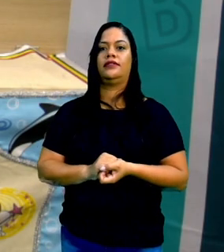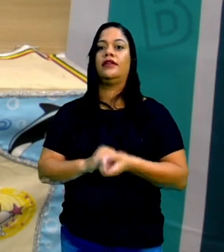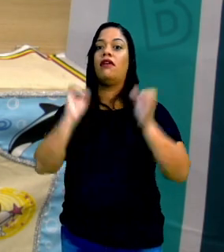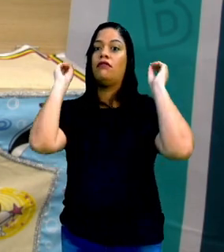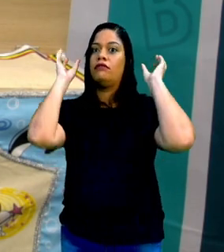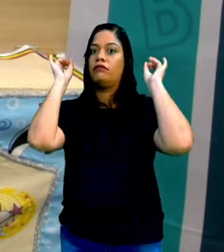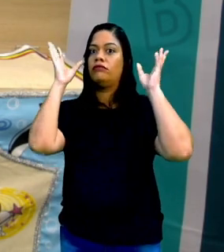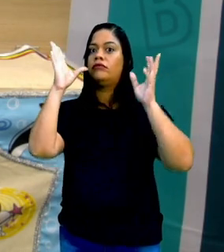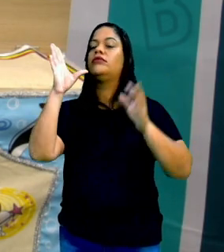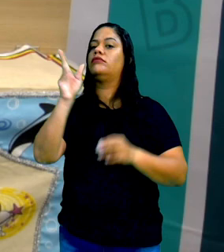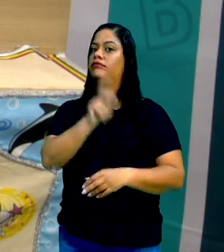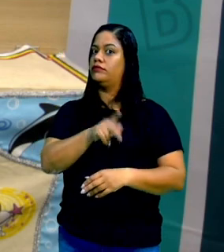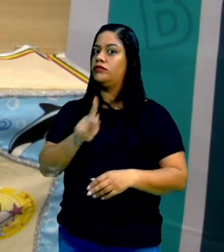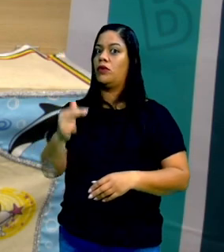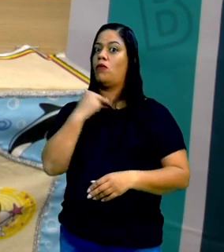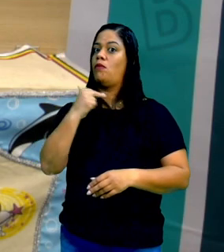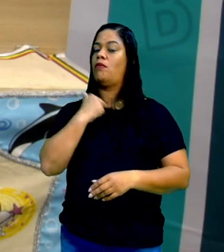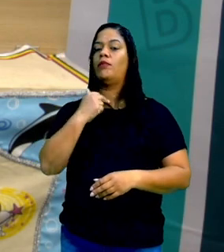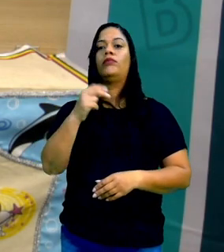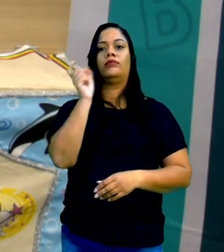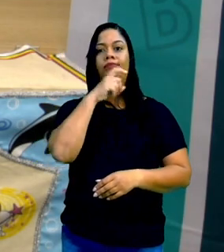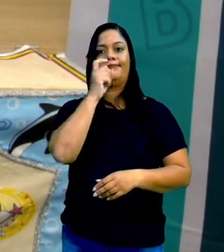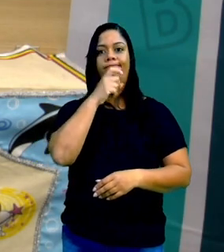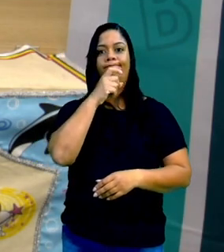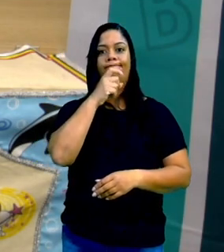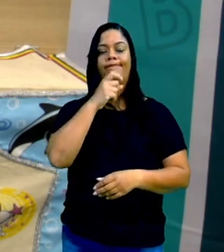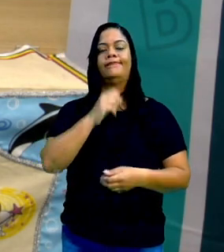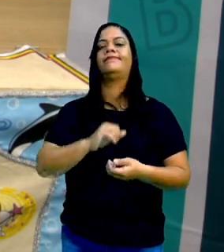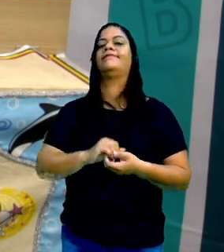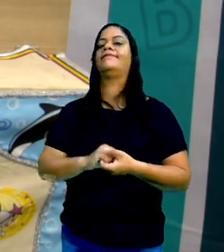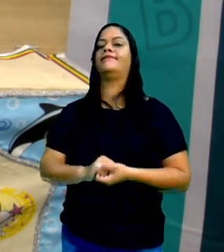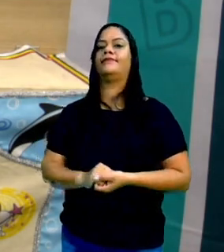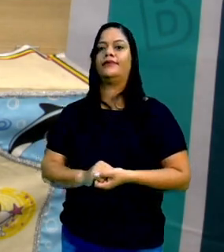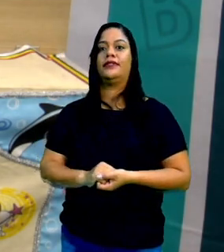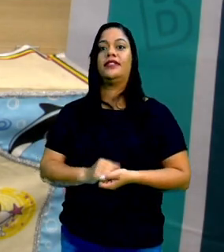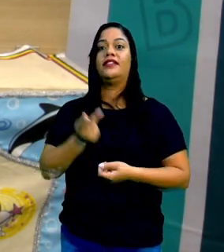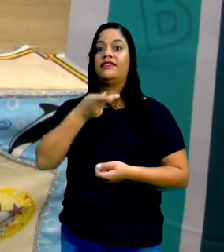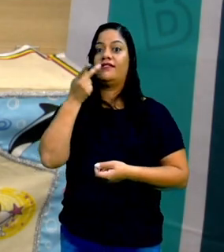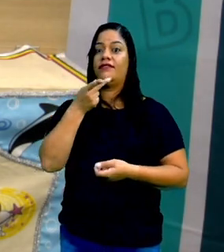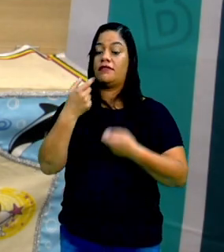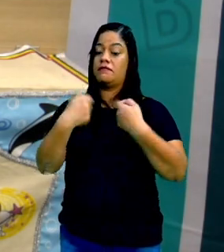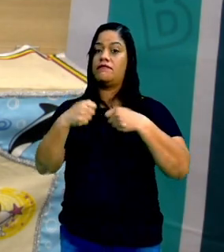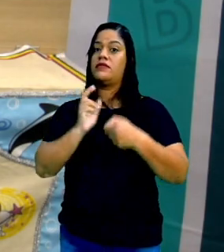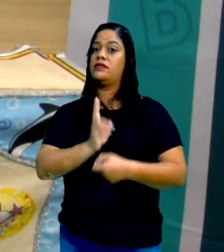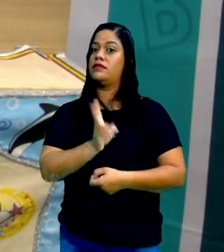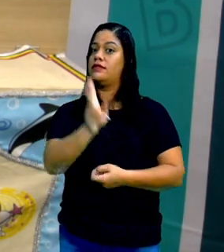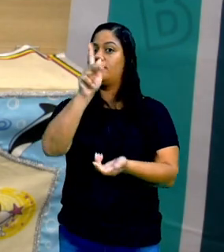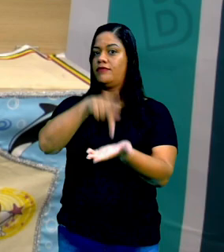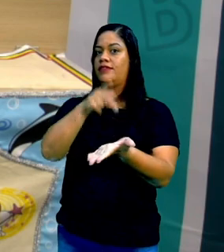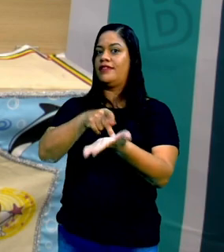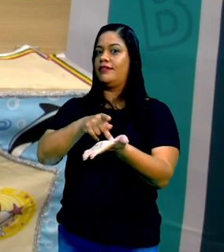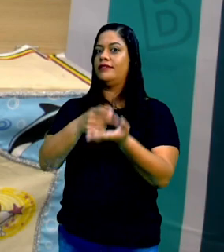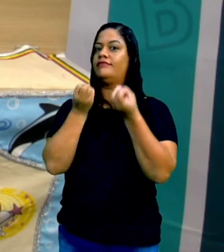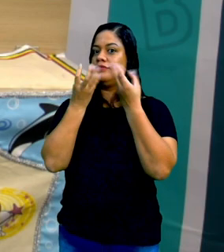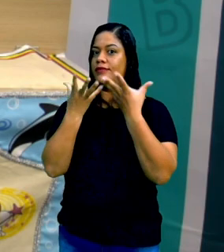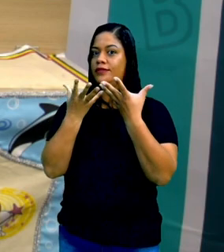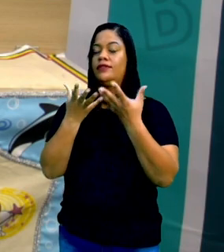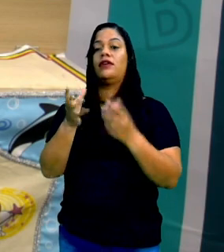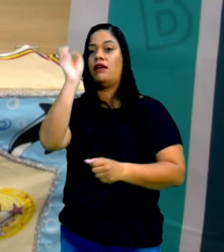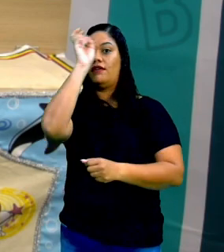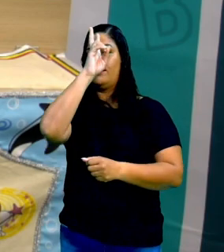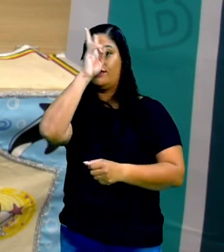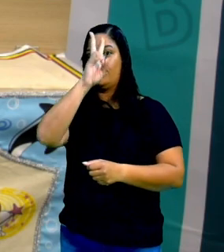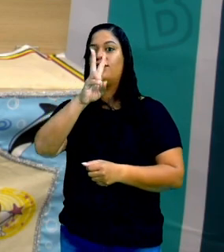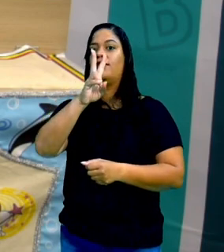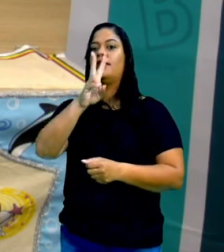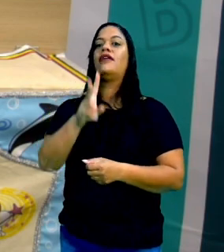leiturinha. Não pode mentir, tá, crianças? Não. Né, leiturinha? Tem que dizer a verdade, tá bom, criançada? Então, ó, a nossa